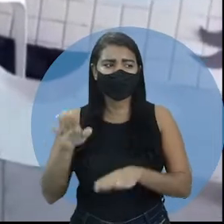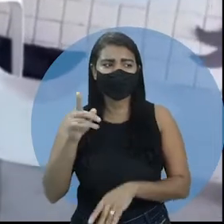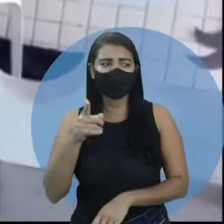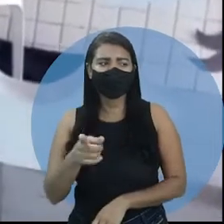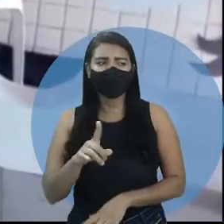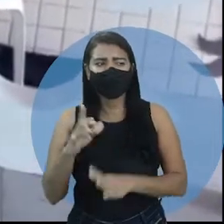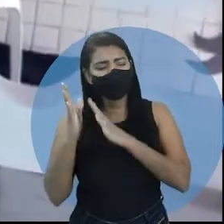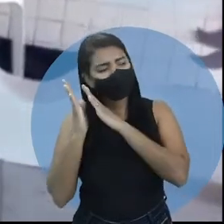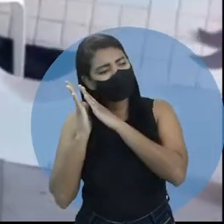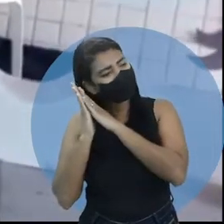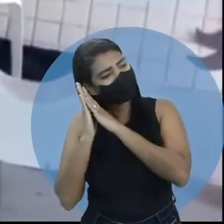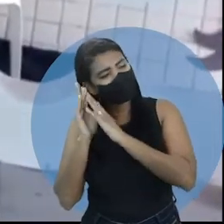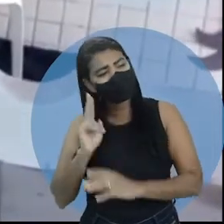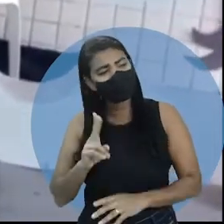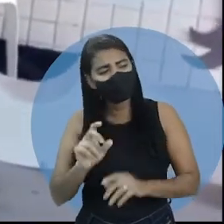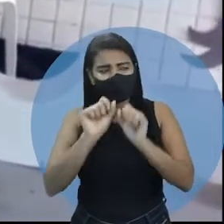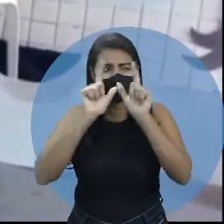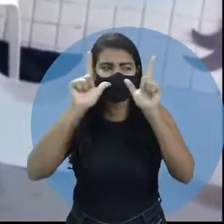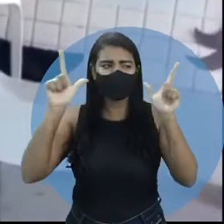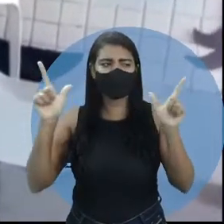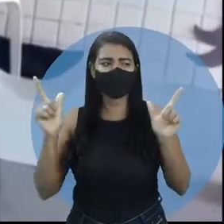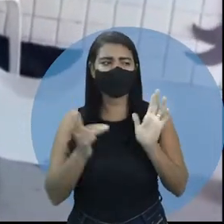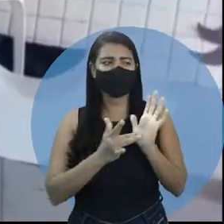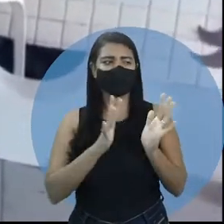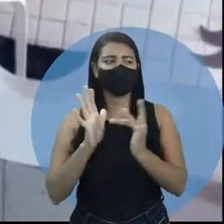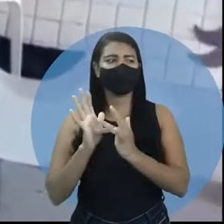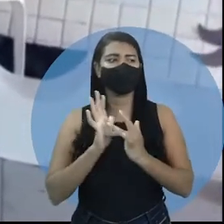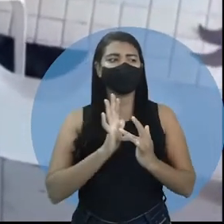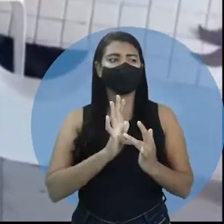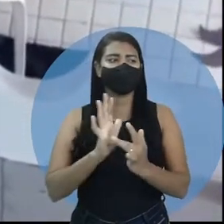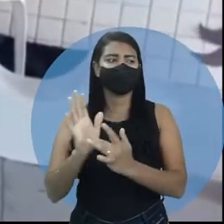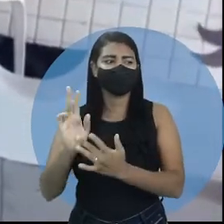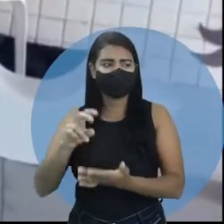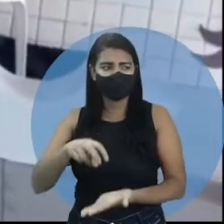Quem cuida de você não dorme.